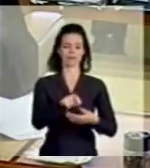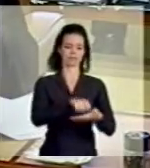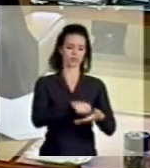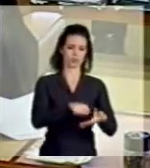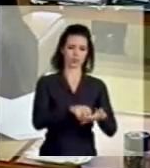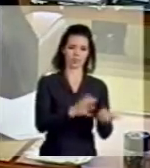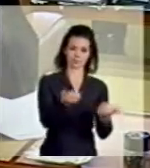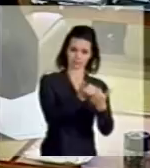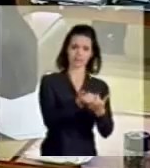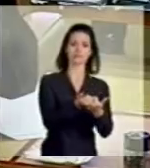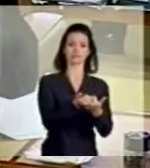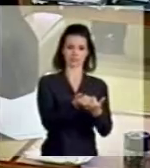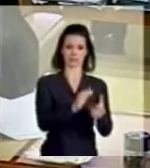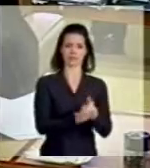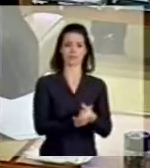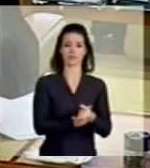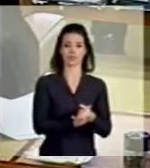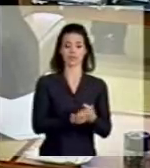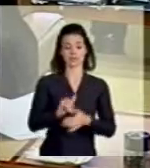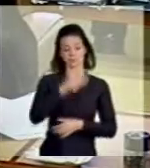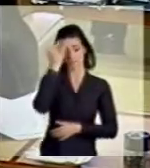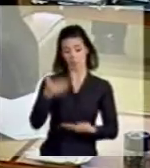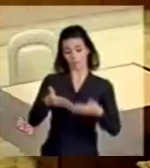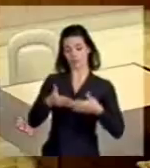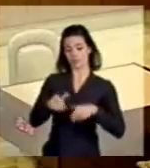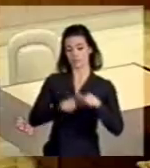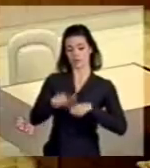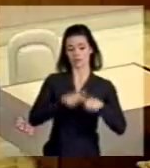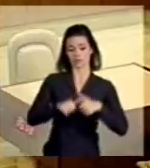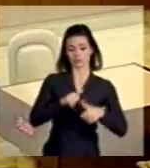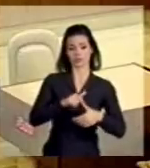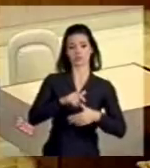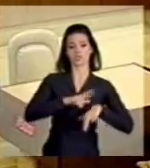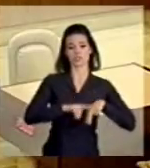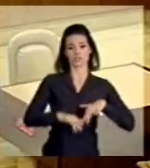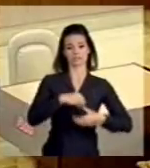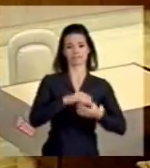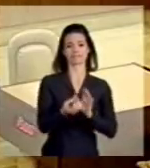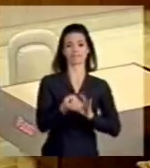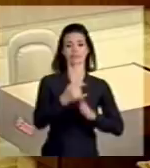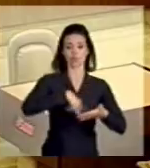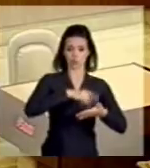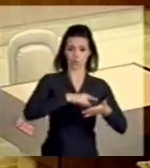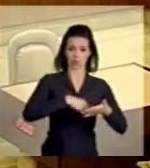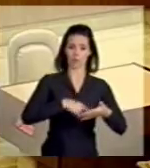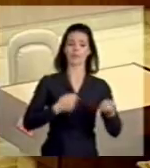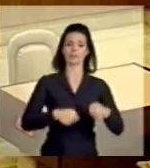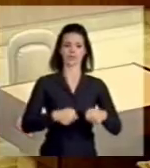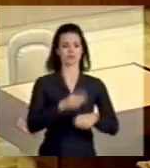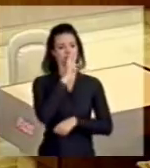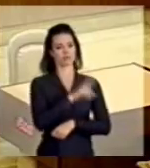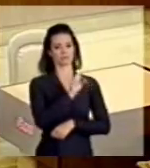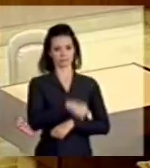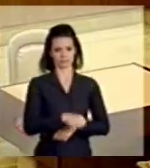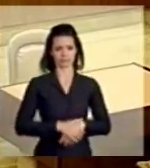de erros que não exijam qualquer indagação para constatação imediata de necessidade de sua correção. Erro